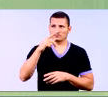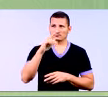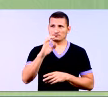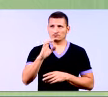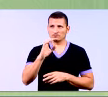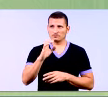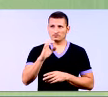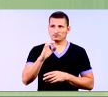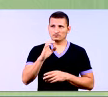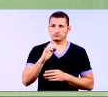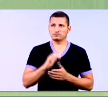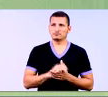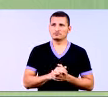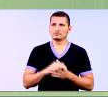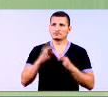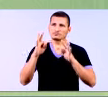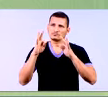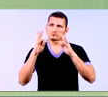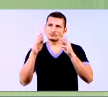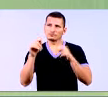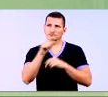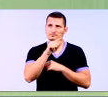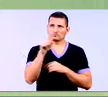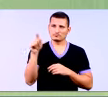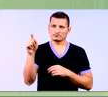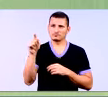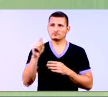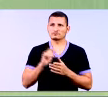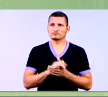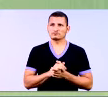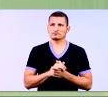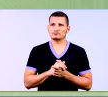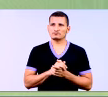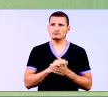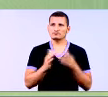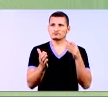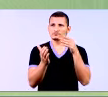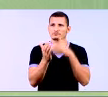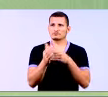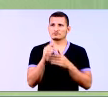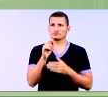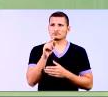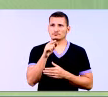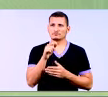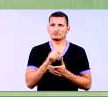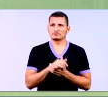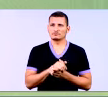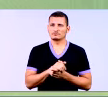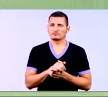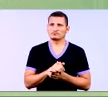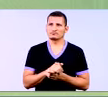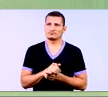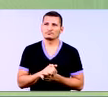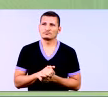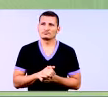ó, tudo que ele fala aqui, ó, até aqui, ele está falando do